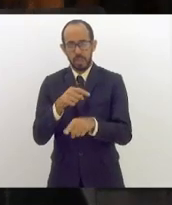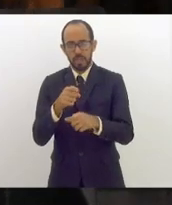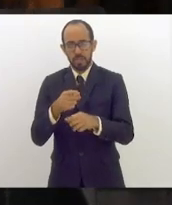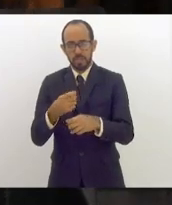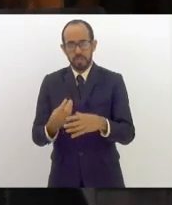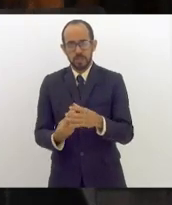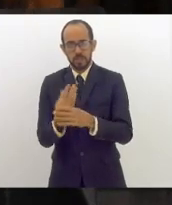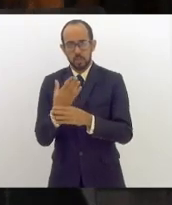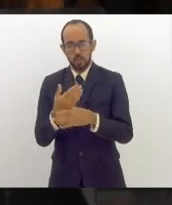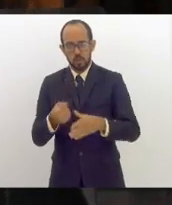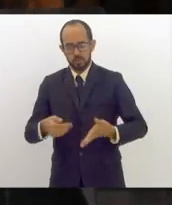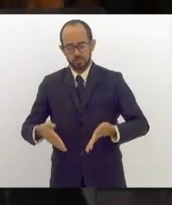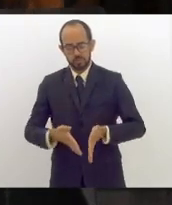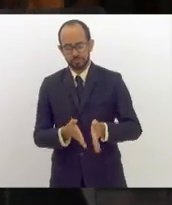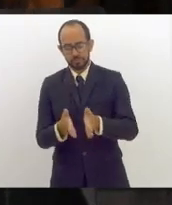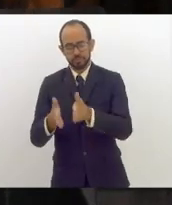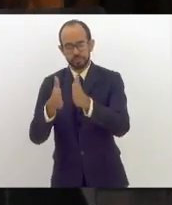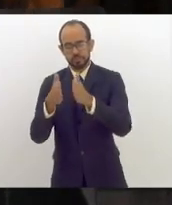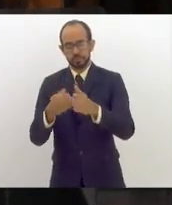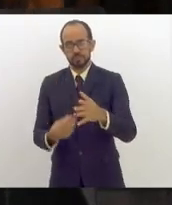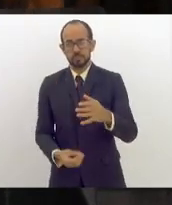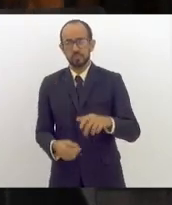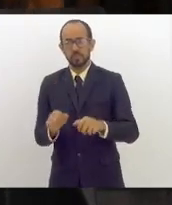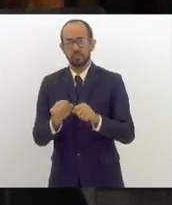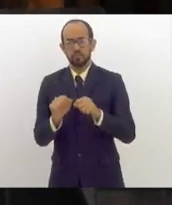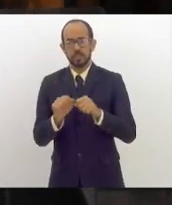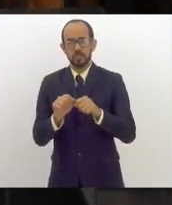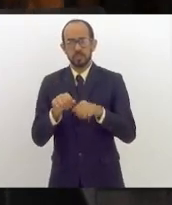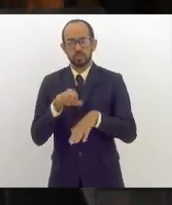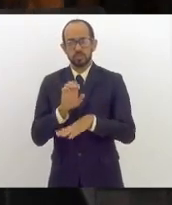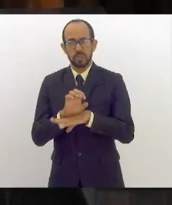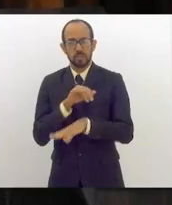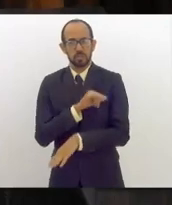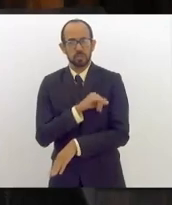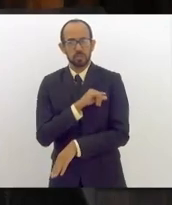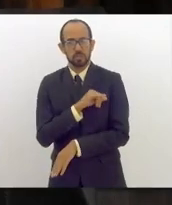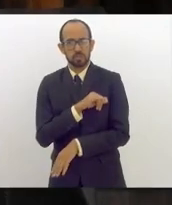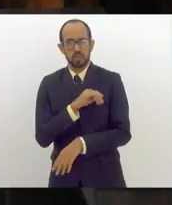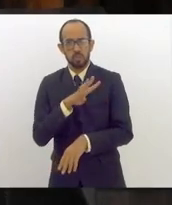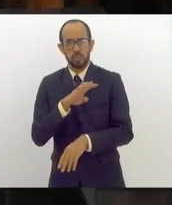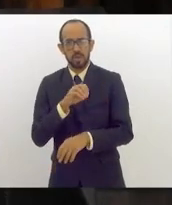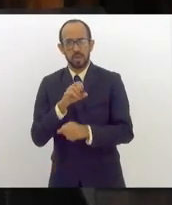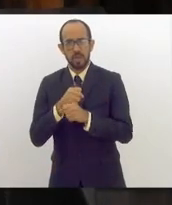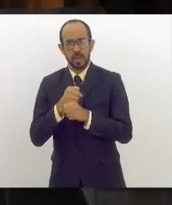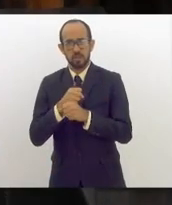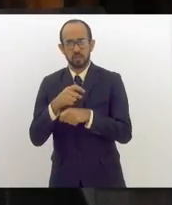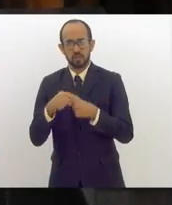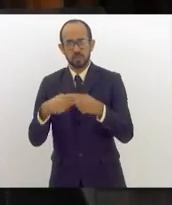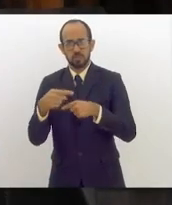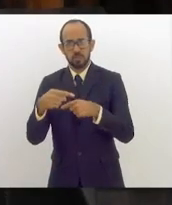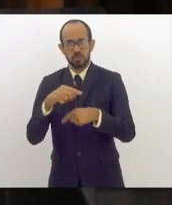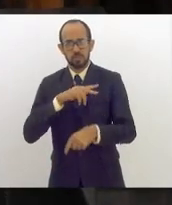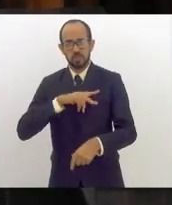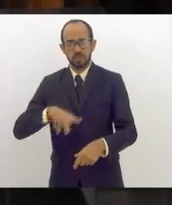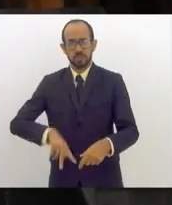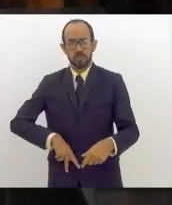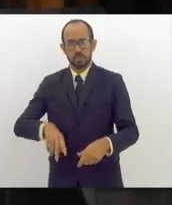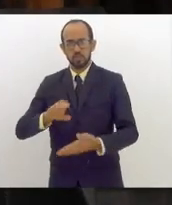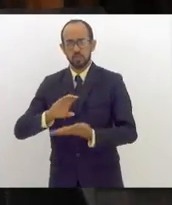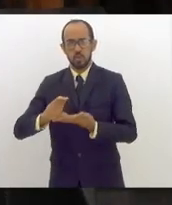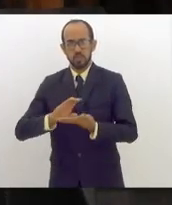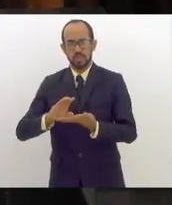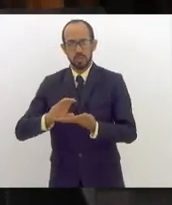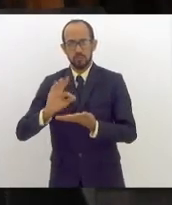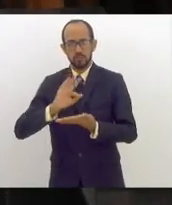essa trajetória uma trajetória que levou o Rio de Janeiro depois de 40 anos a presidência do Conselho Federal